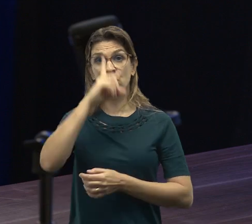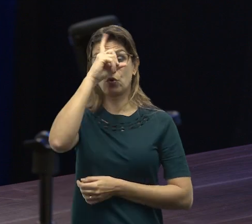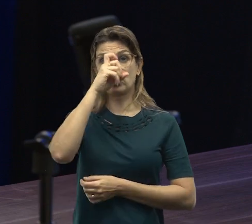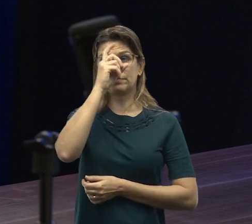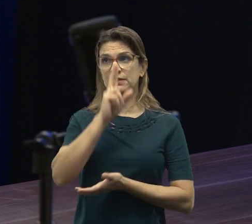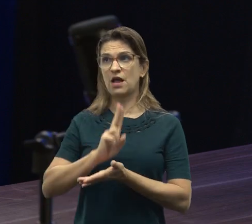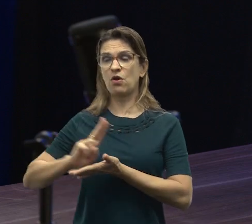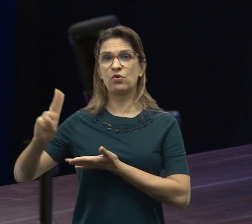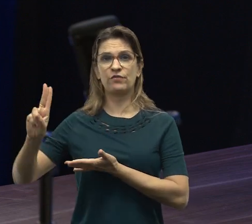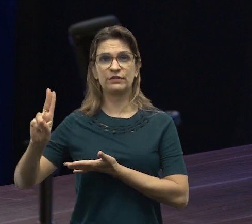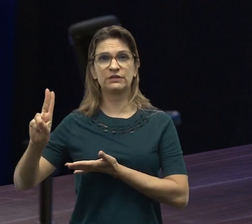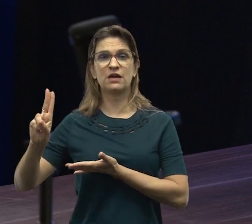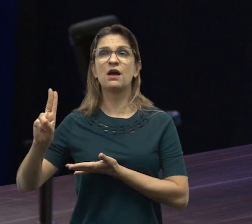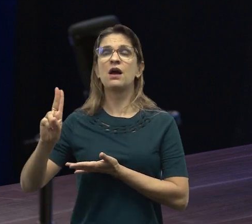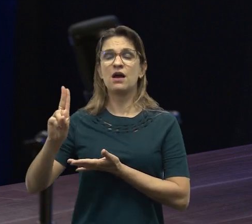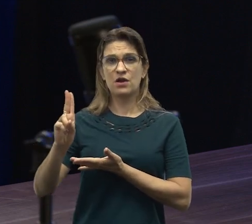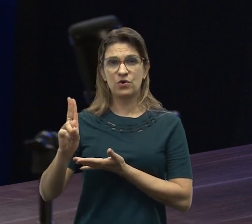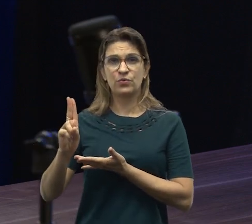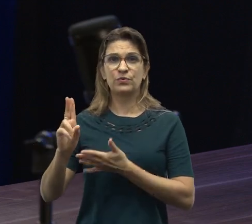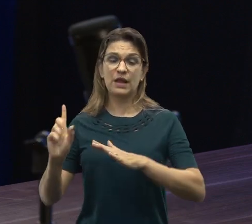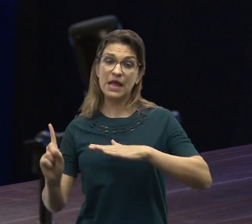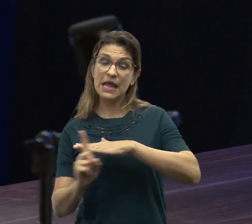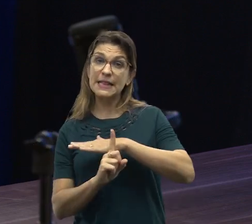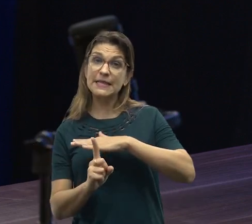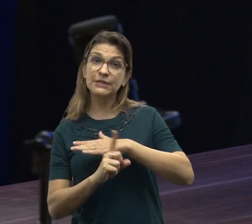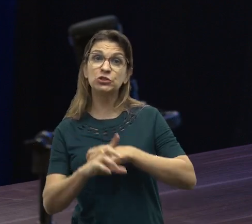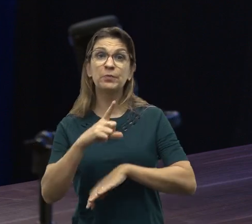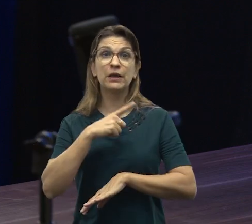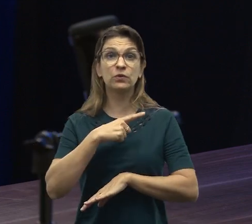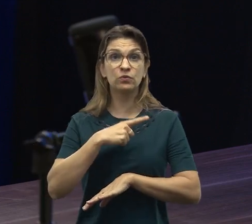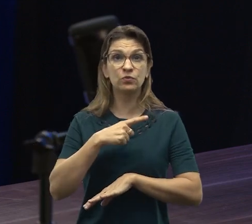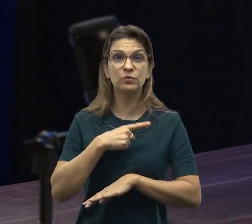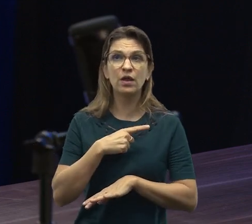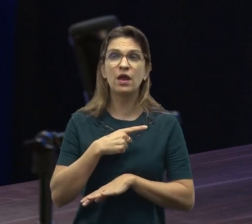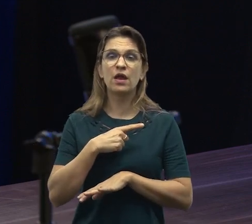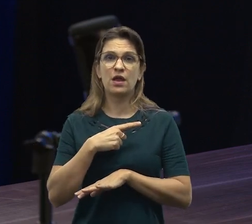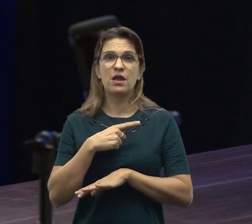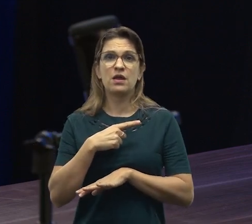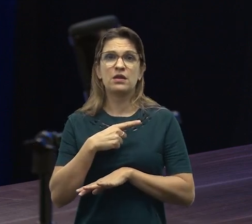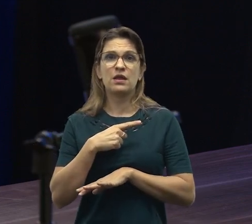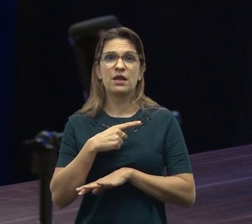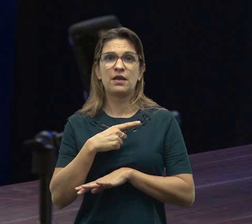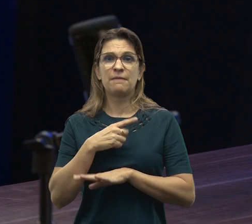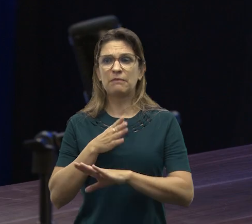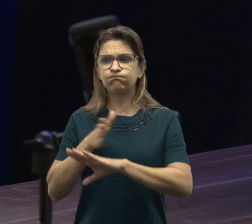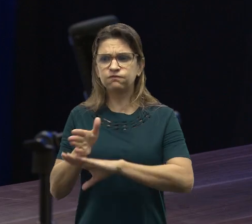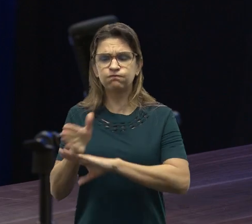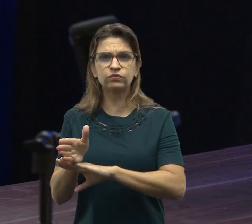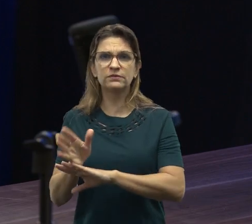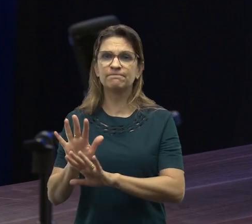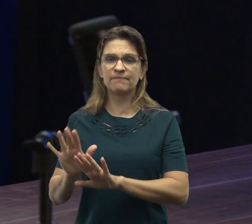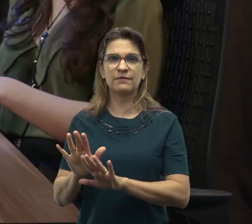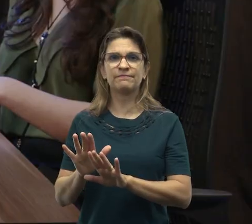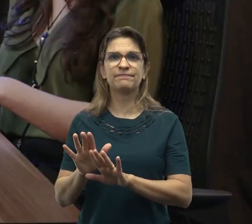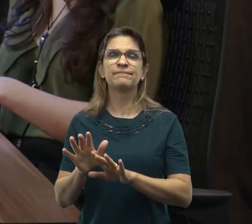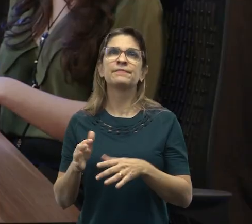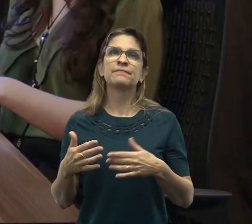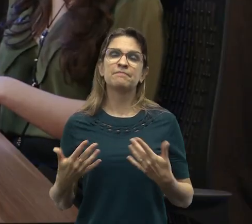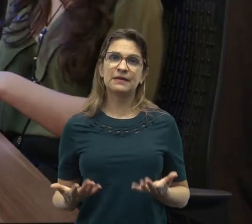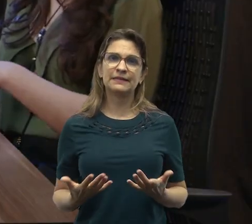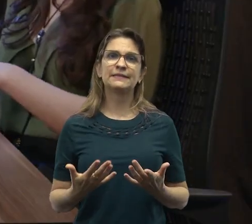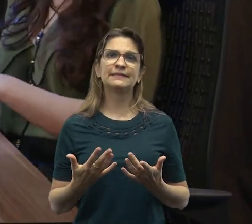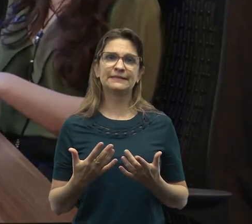urgência e emergência e hoje consegue lidar um pouco melhor com isso, mas os hospitais que são porta aberta, que têm pronto-socorro, estão vivendo essa